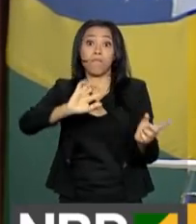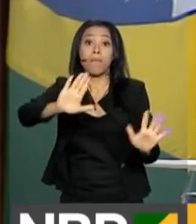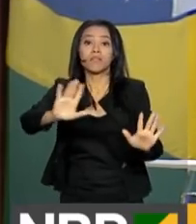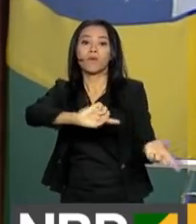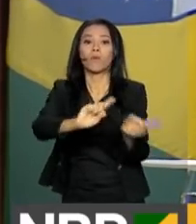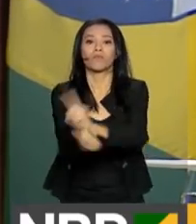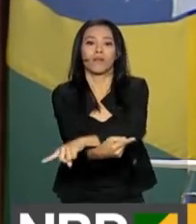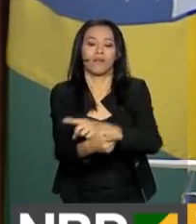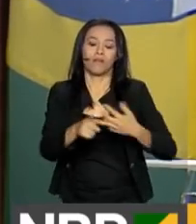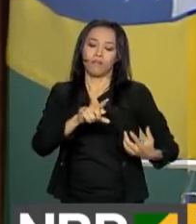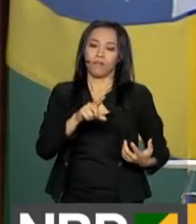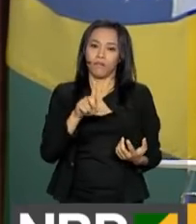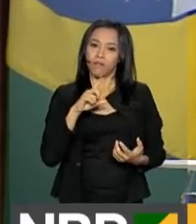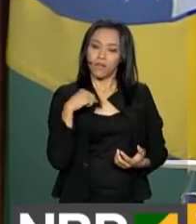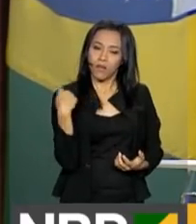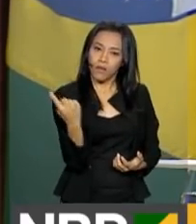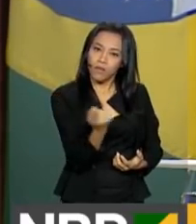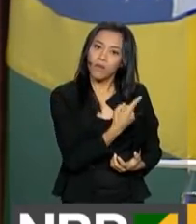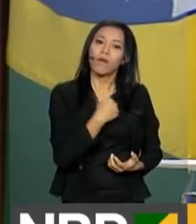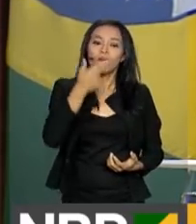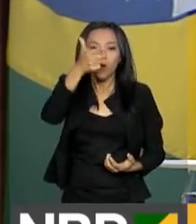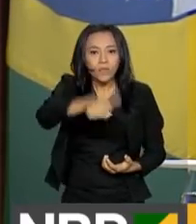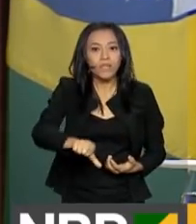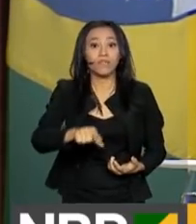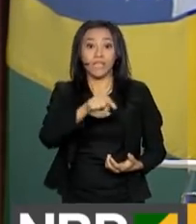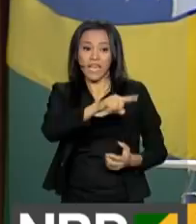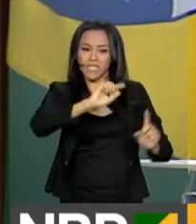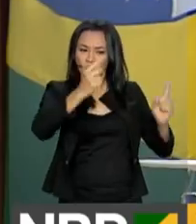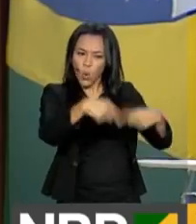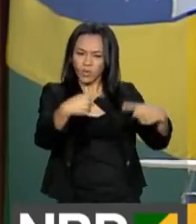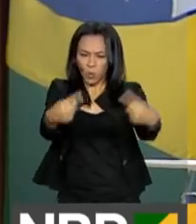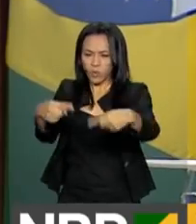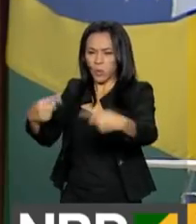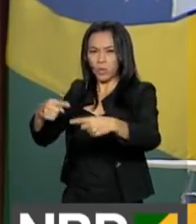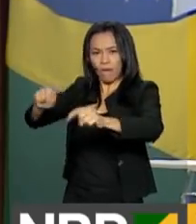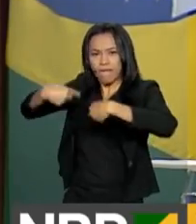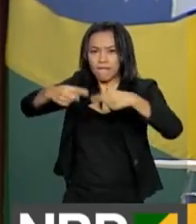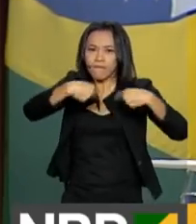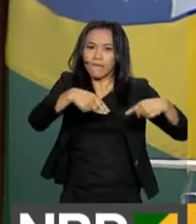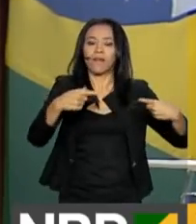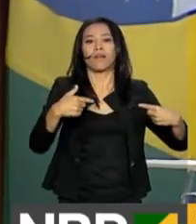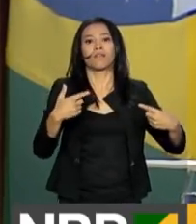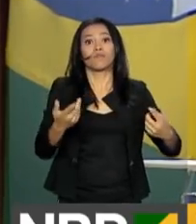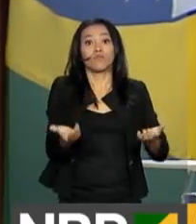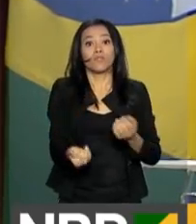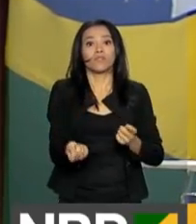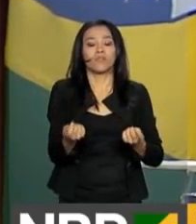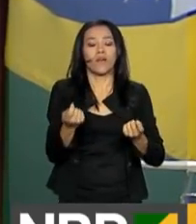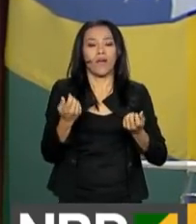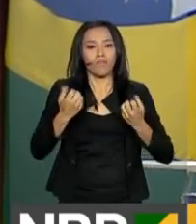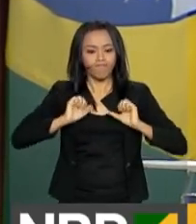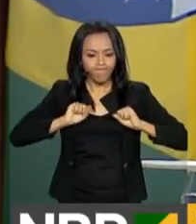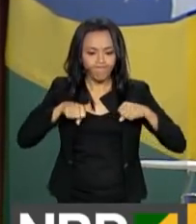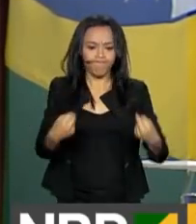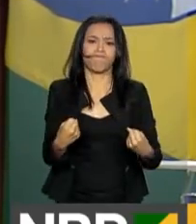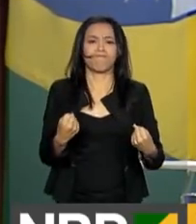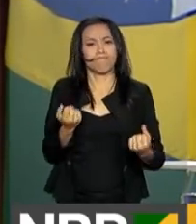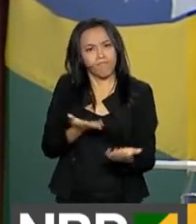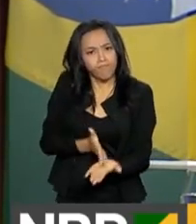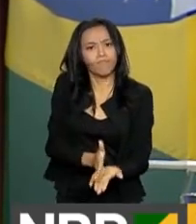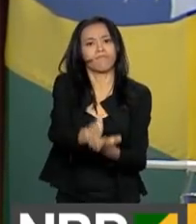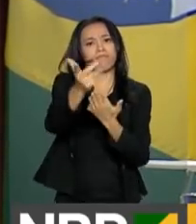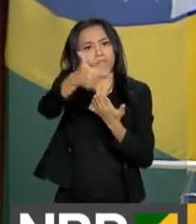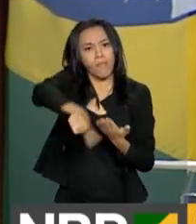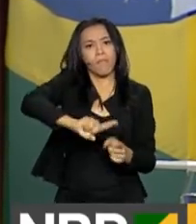volto a dizer a este combustível é que nos animou e nós podemos hoje reunir um novo ministério